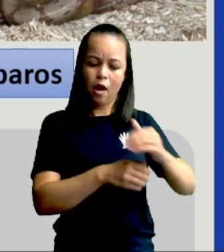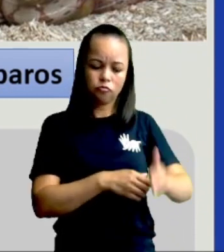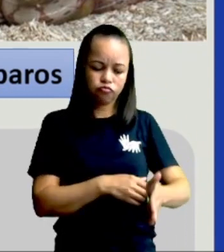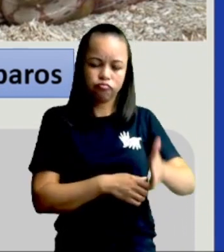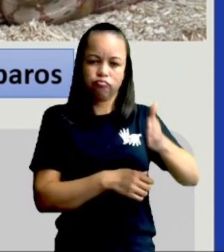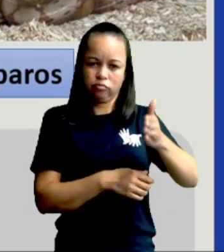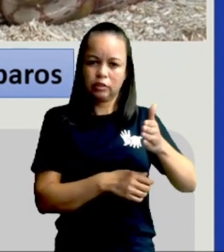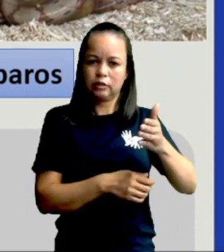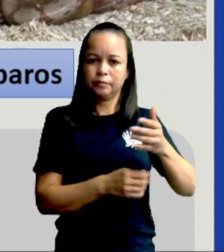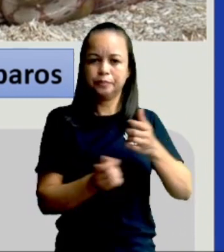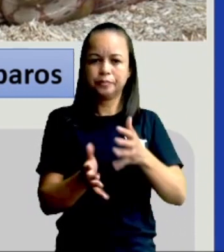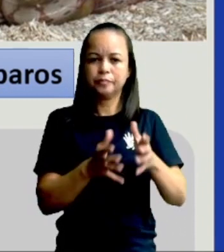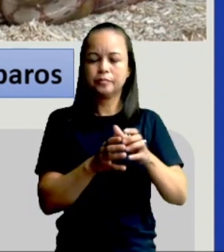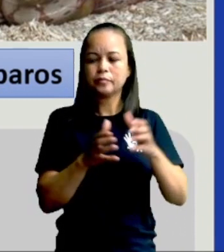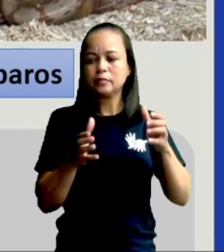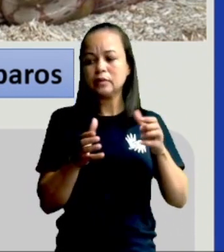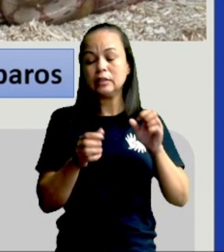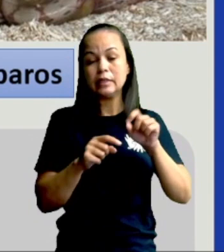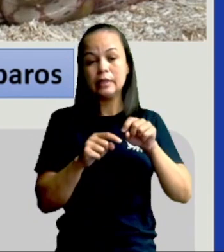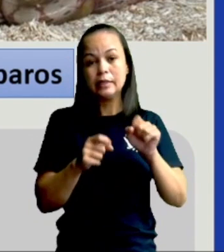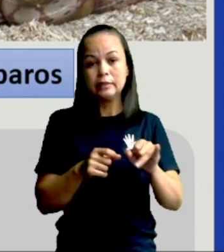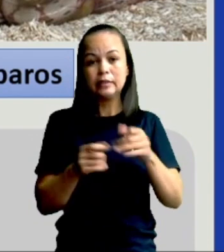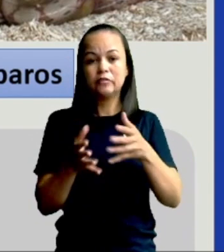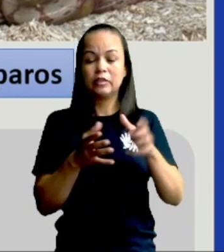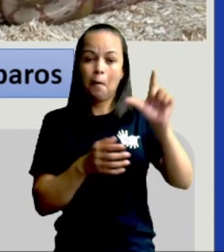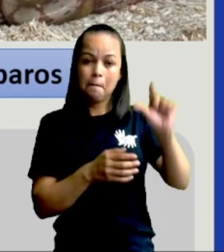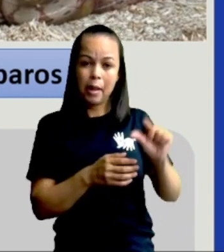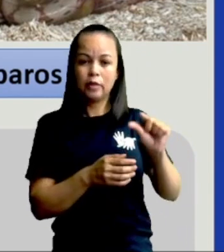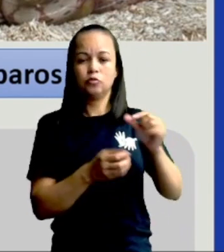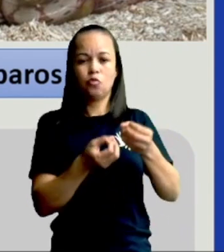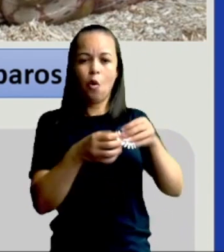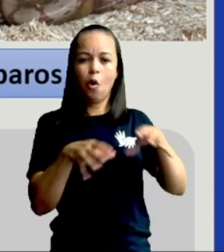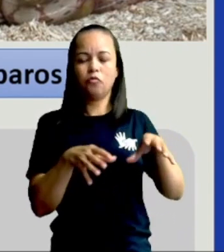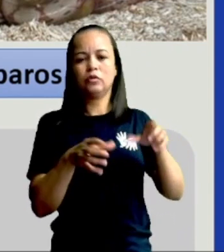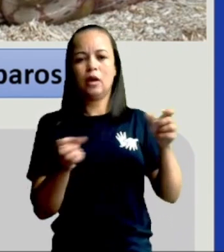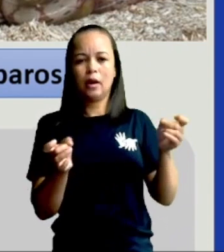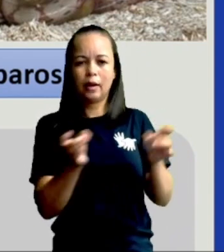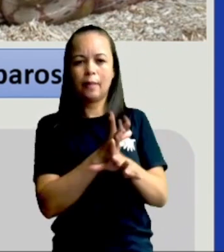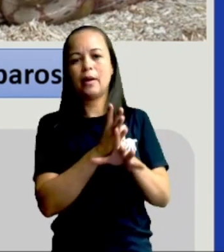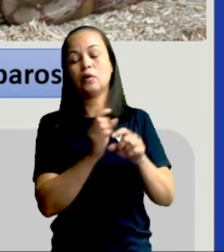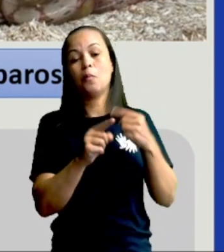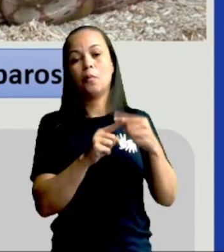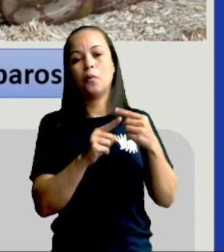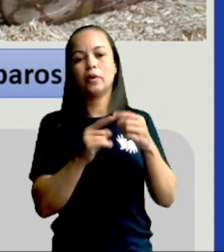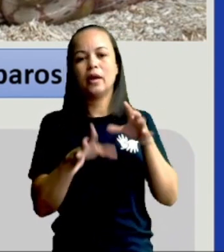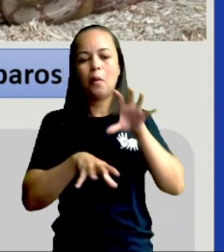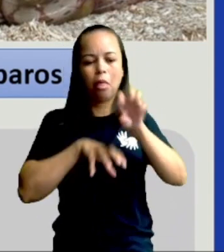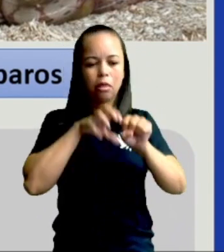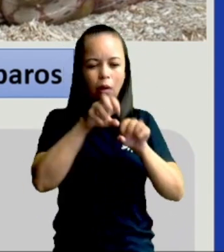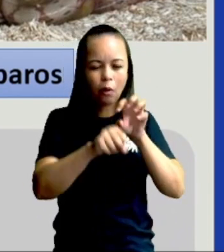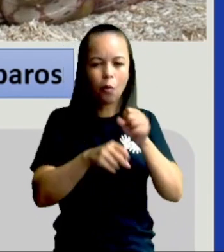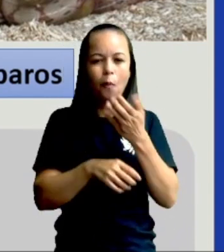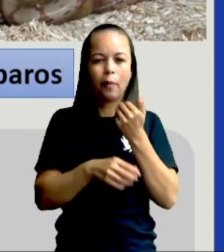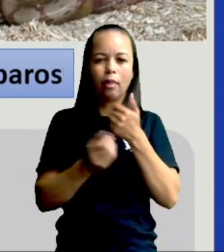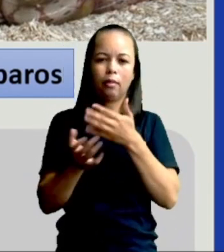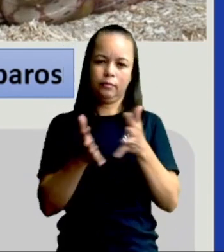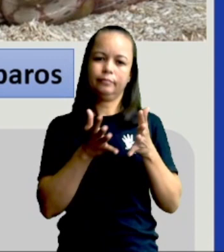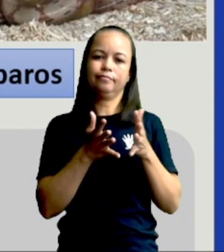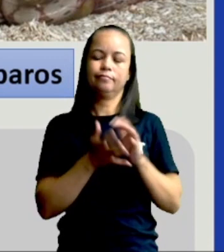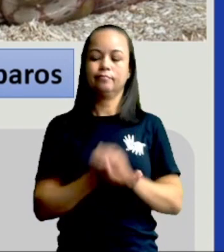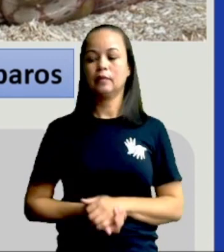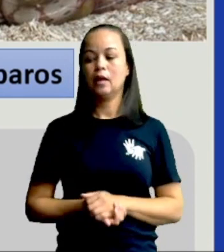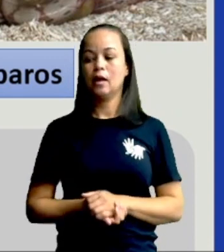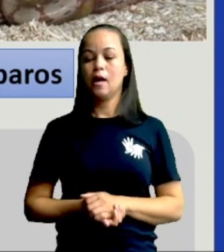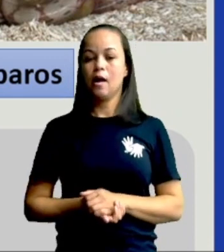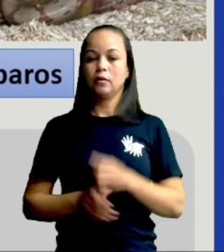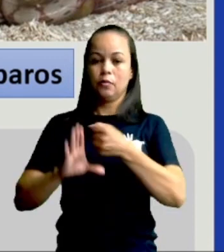pusesse menos ovos, a espécie poderia estar extinta, porque todos os filhotes seriam predados. Uma outra característica entre os